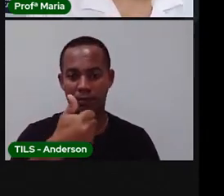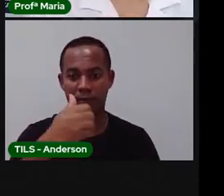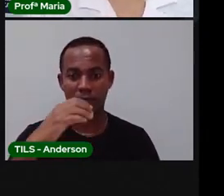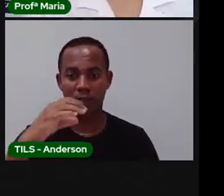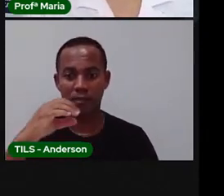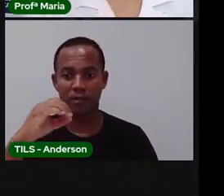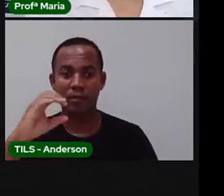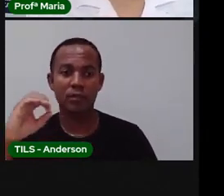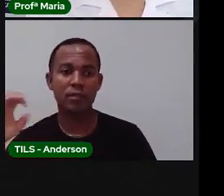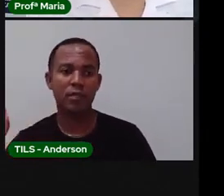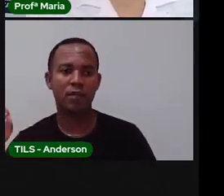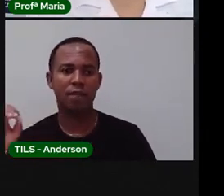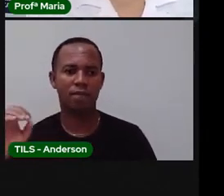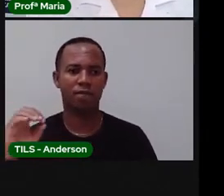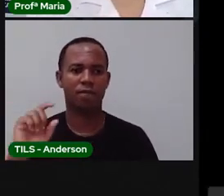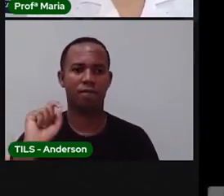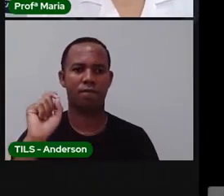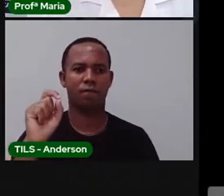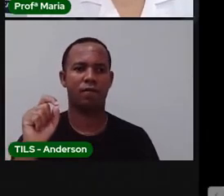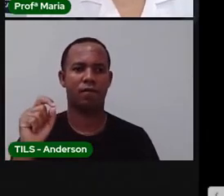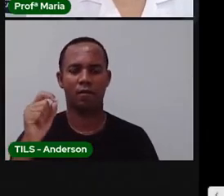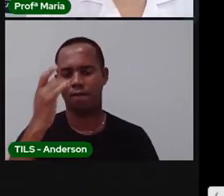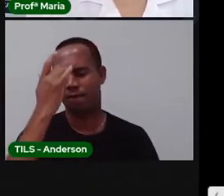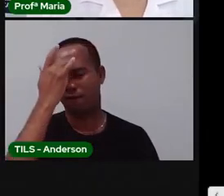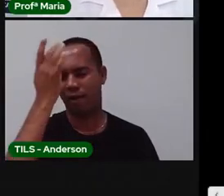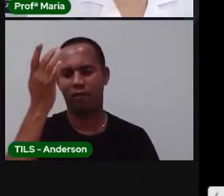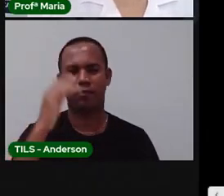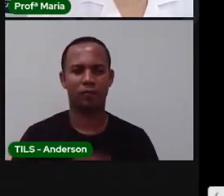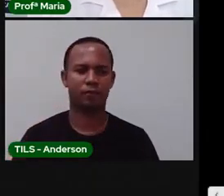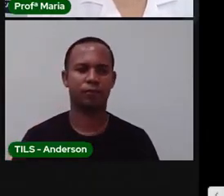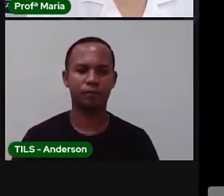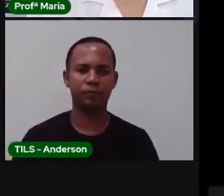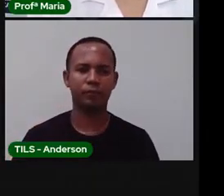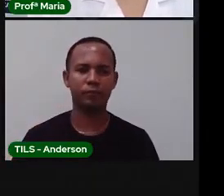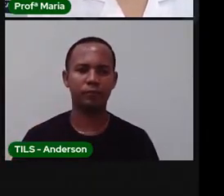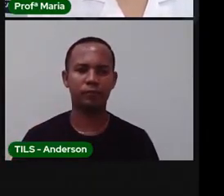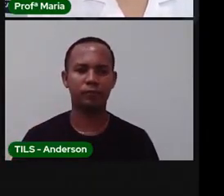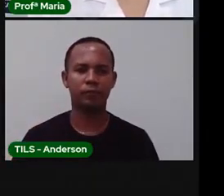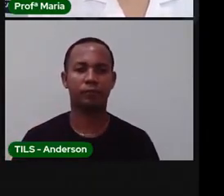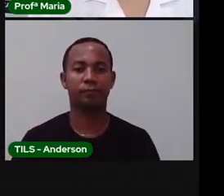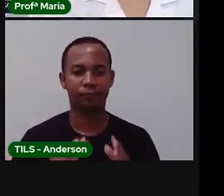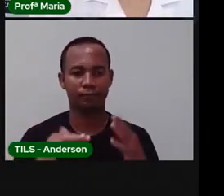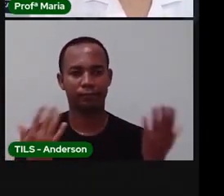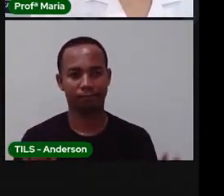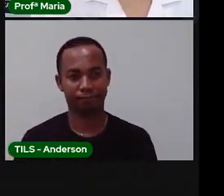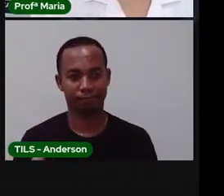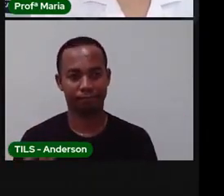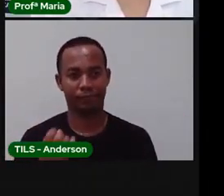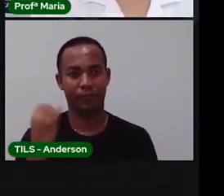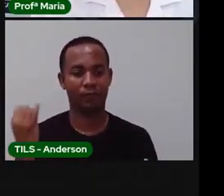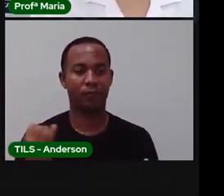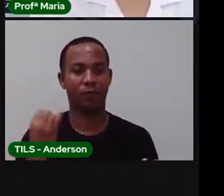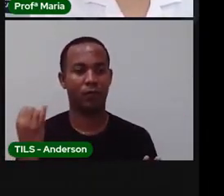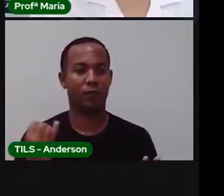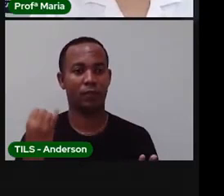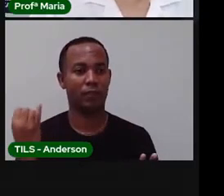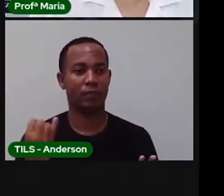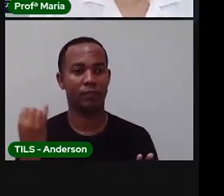100. Fácil, fácil, fácil, né? Aprovando essas dicas aqui. E agora o